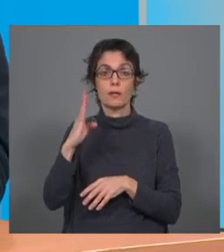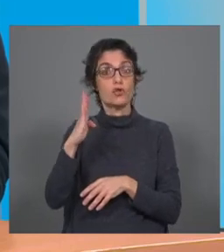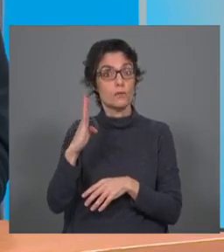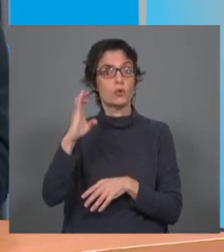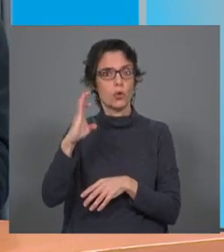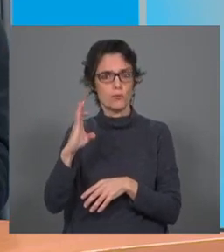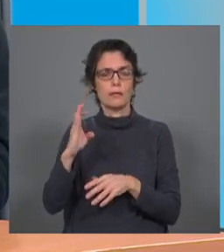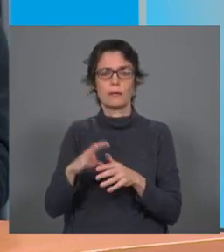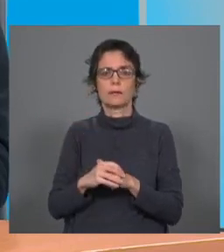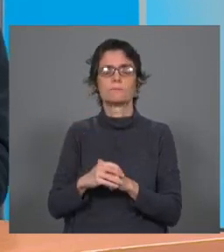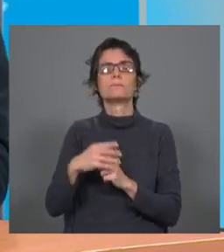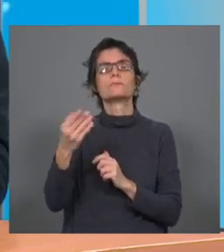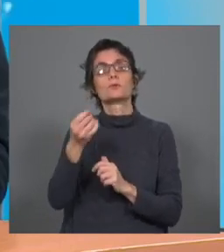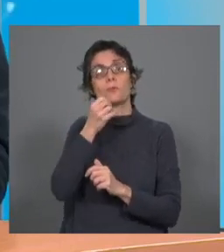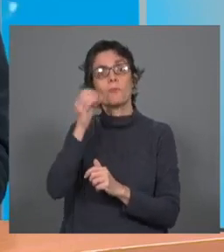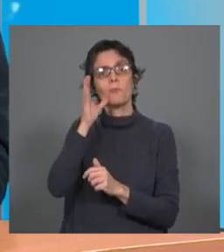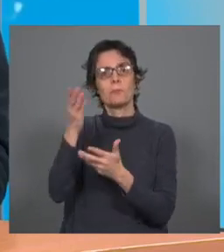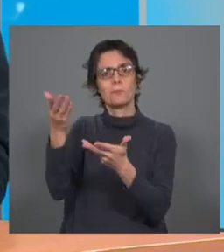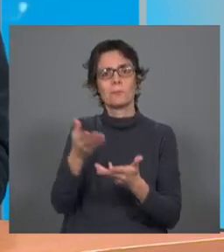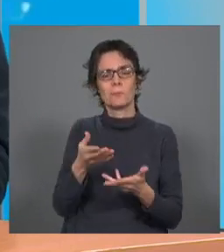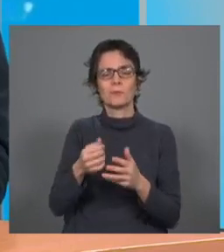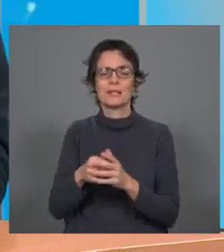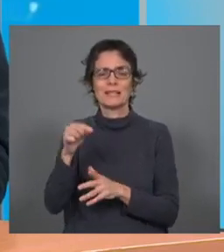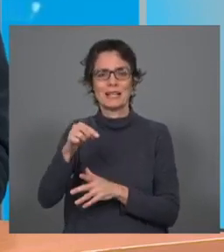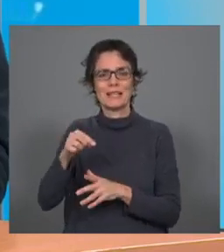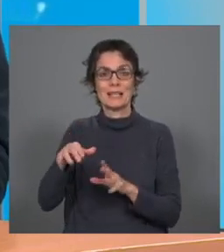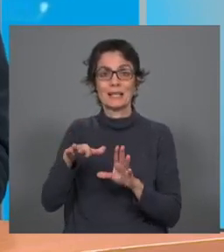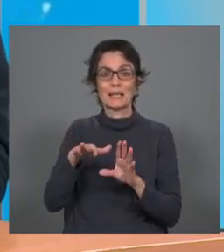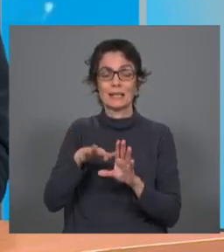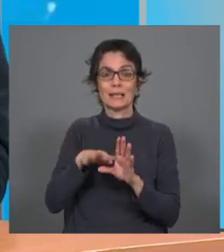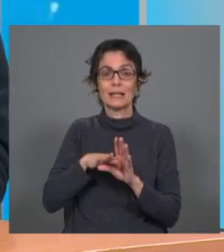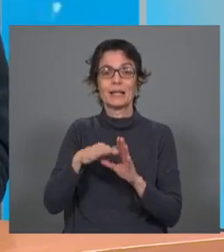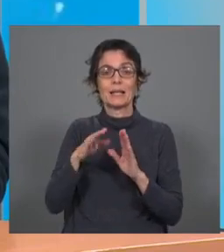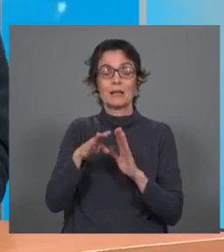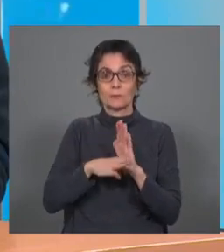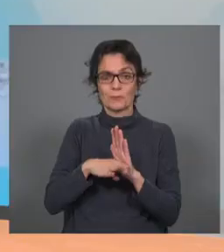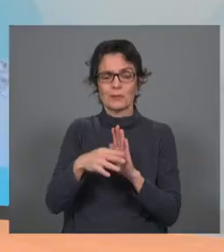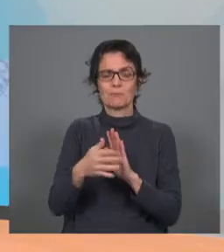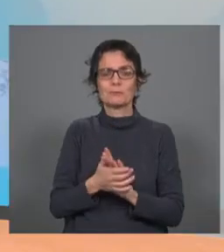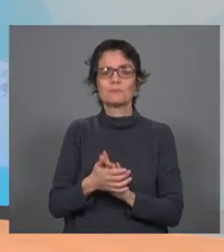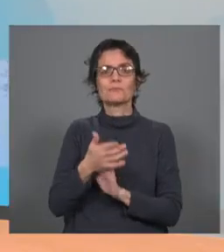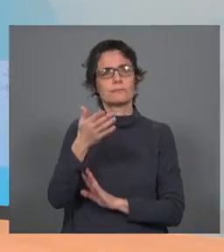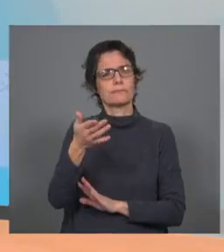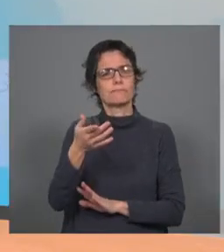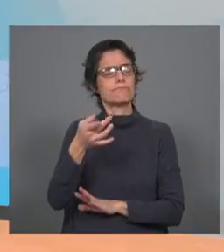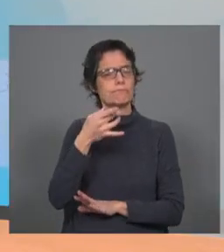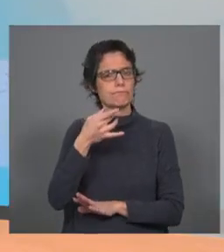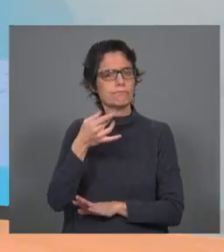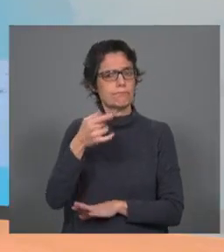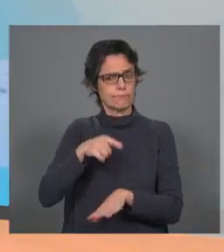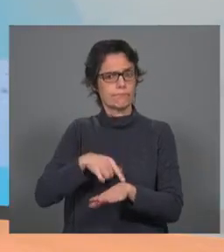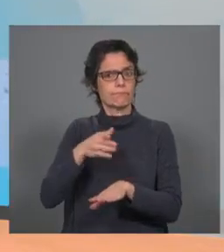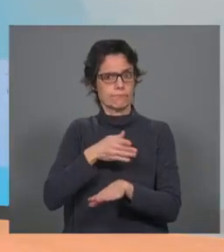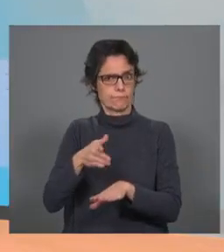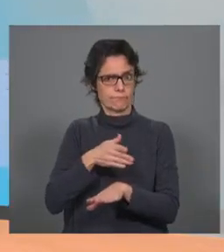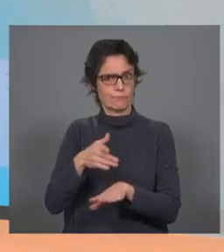tarde. Olá, obrigado boa tarde. por estar aqui na nossa companhia. Na verdade, estes têm sido tempos passados